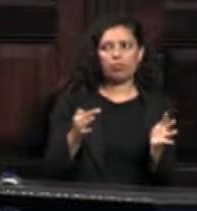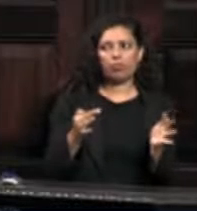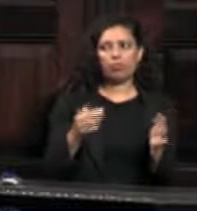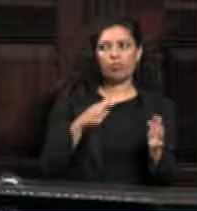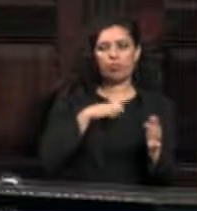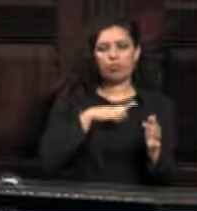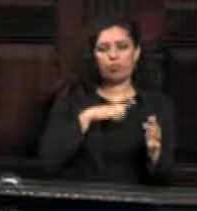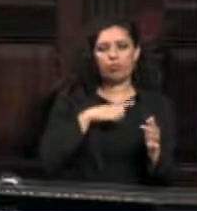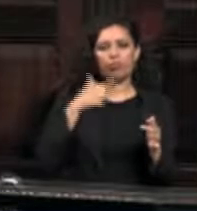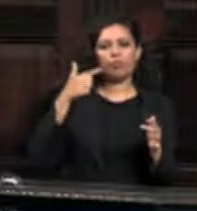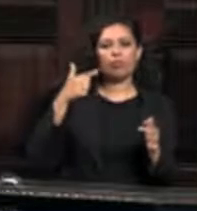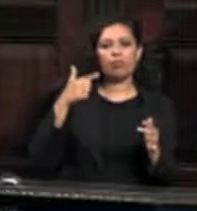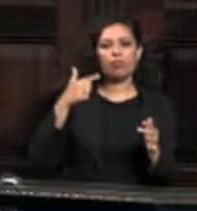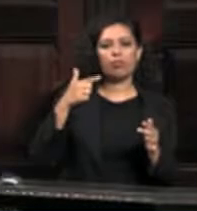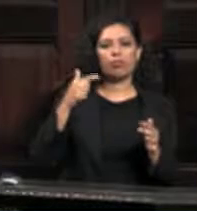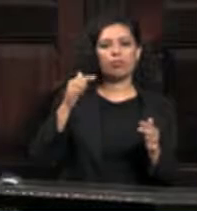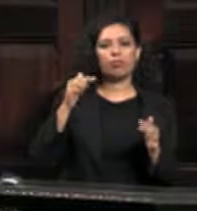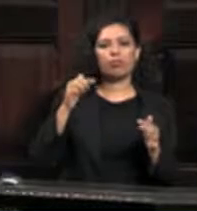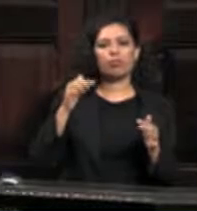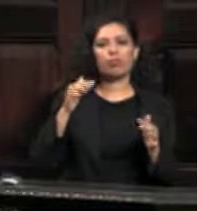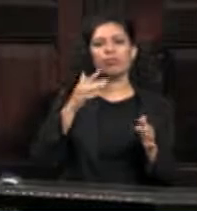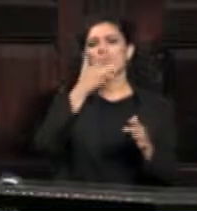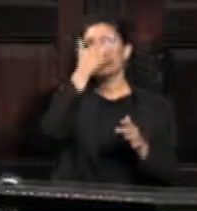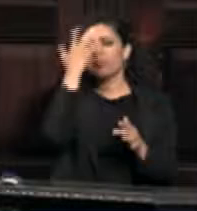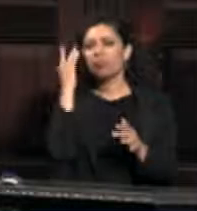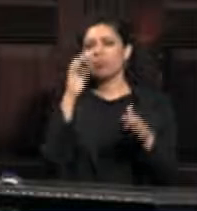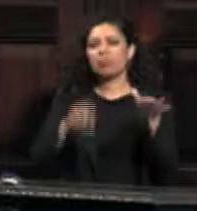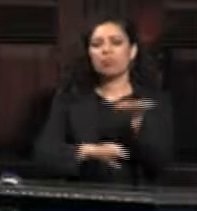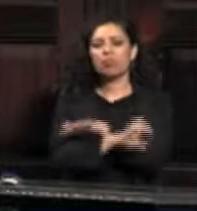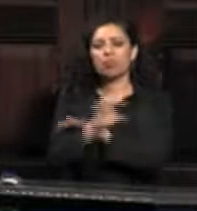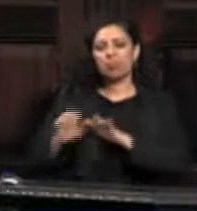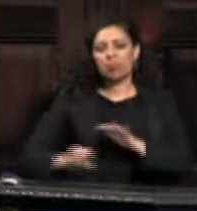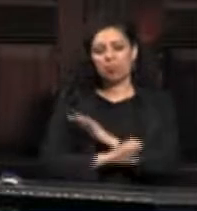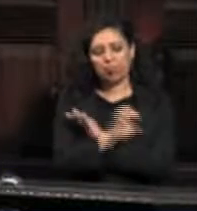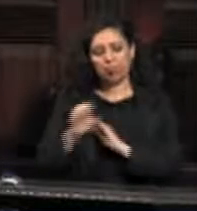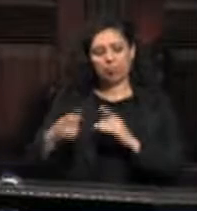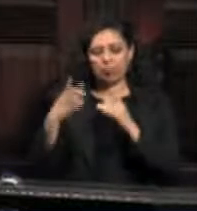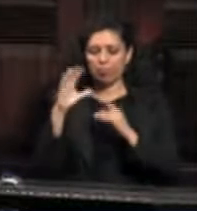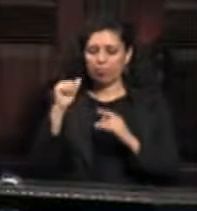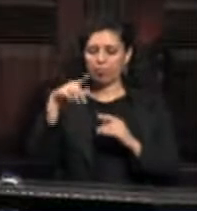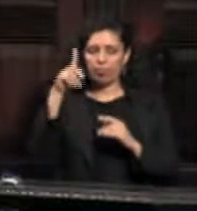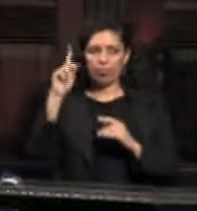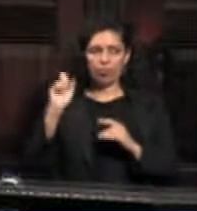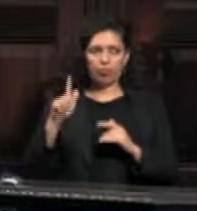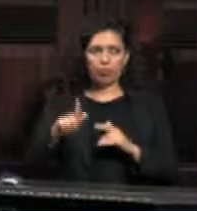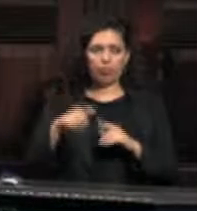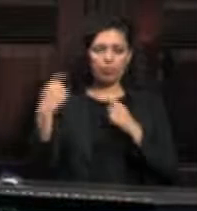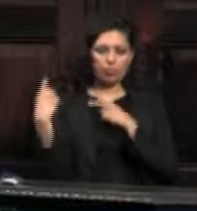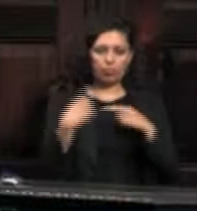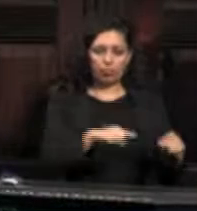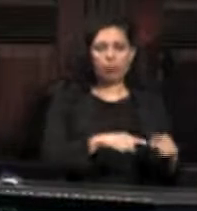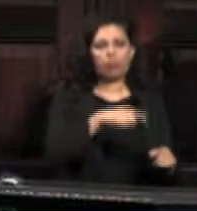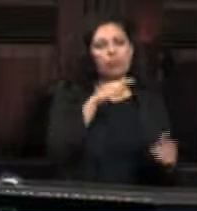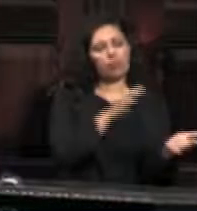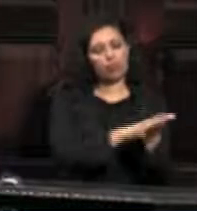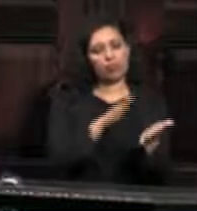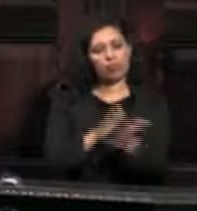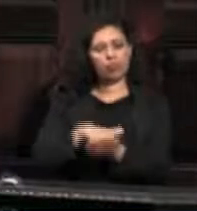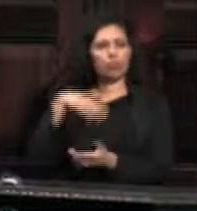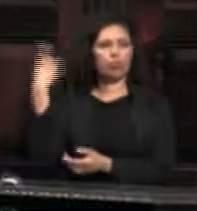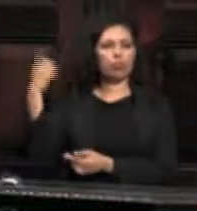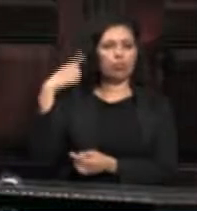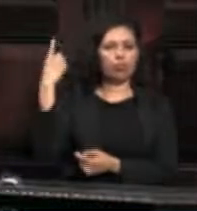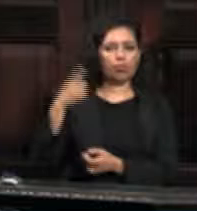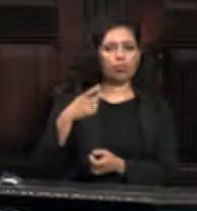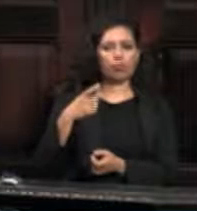têm muitas das vezes cerceado o seu direito e a possibilidade de exercer a sua função. Então, parabéns, deputado Gianelli, por